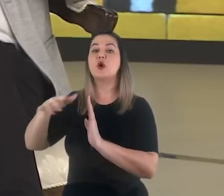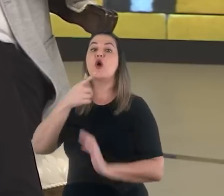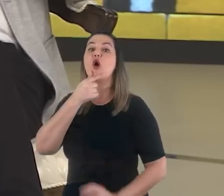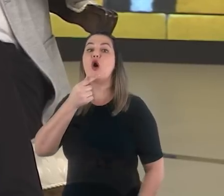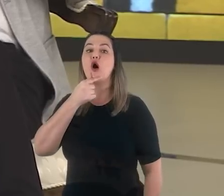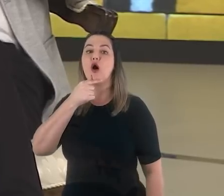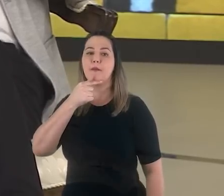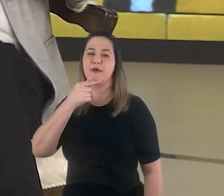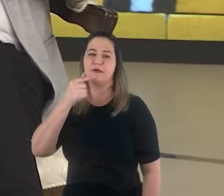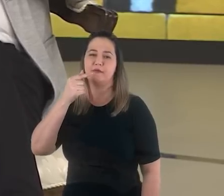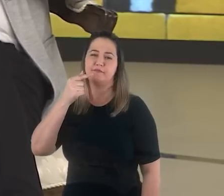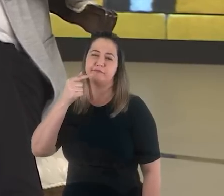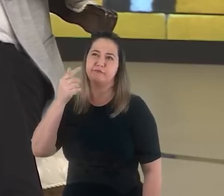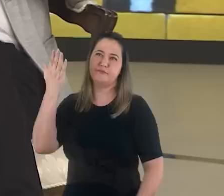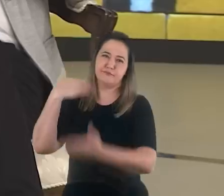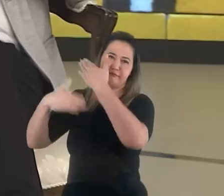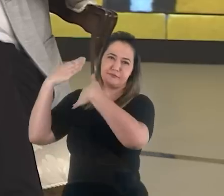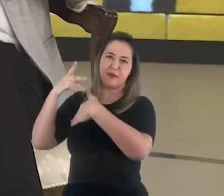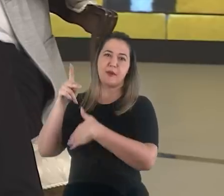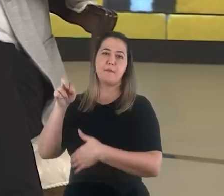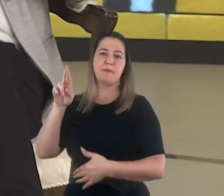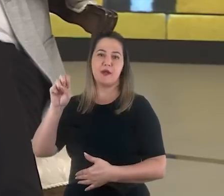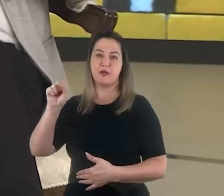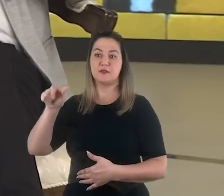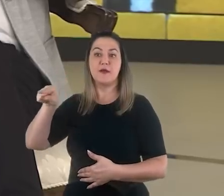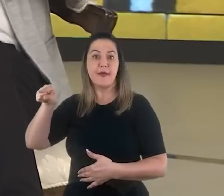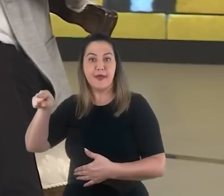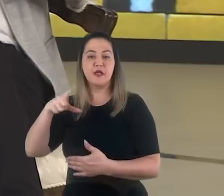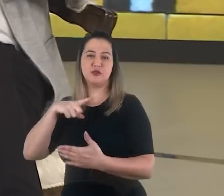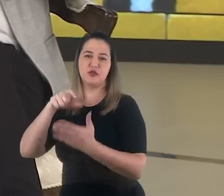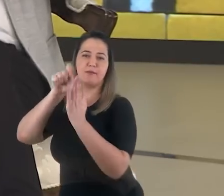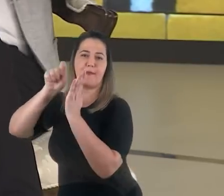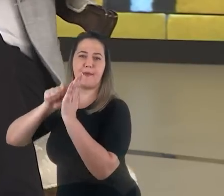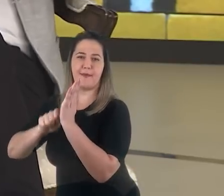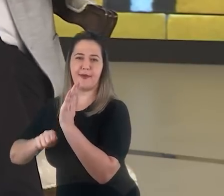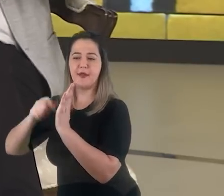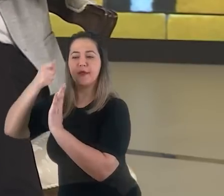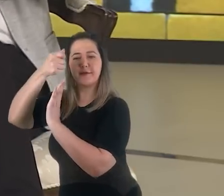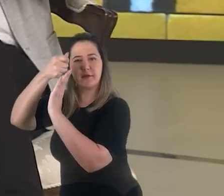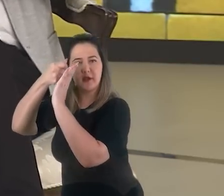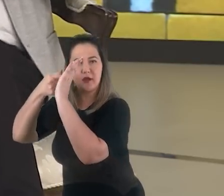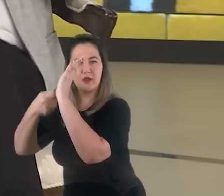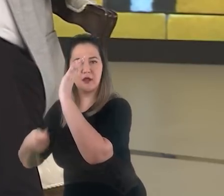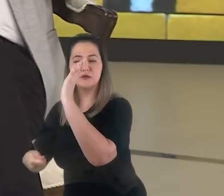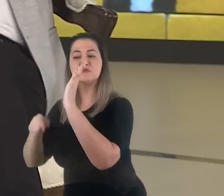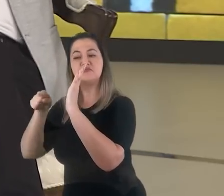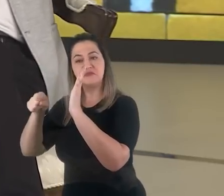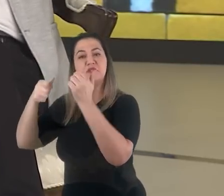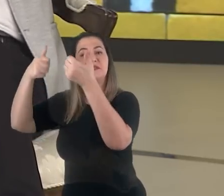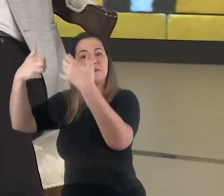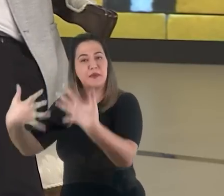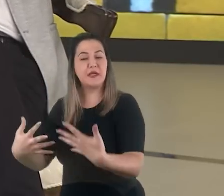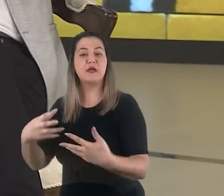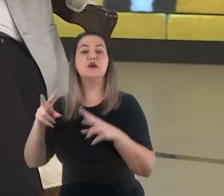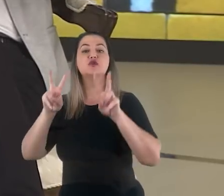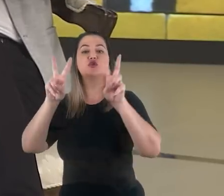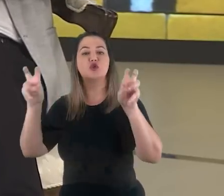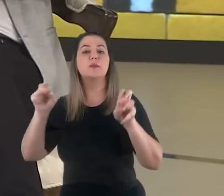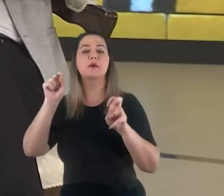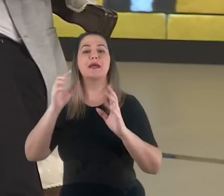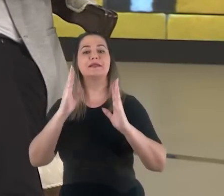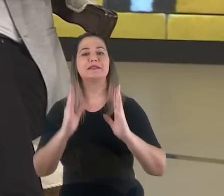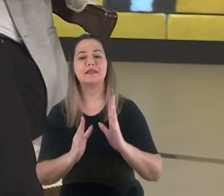foi um vidente da Pérsia. Existem textos realmente dessa época que mostram, assim como Daniel, uma sequência de